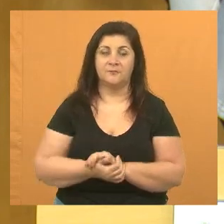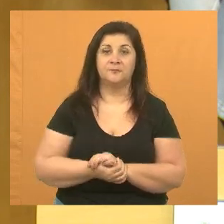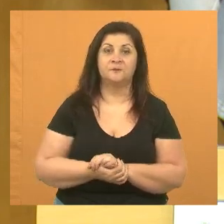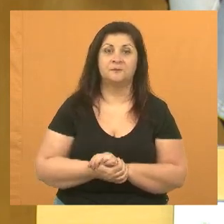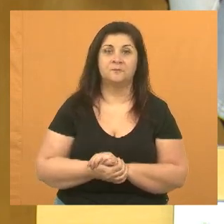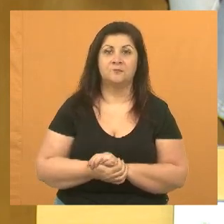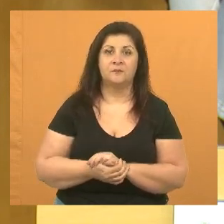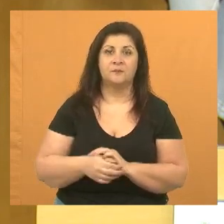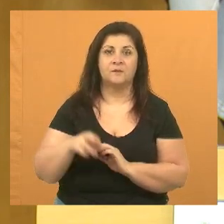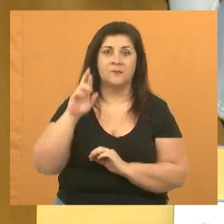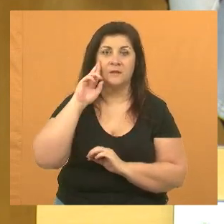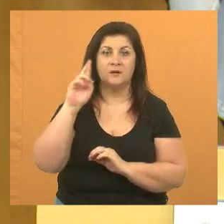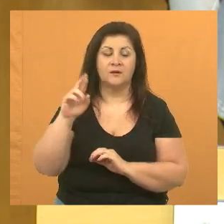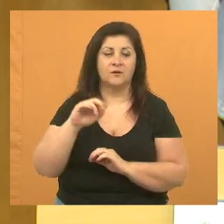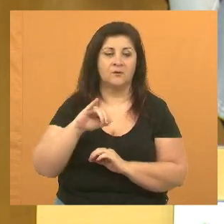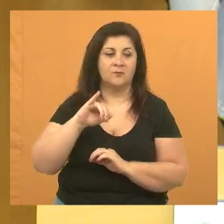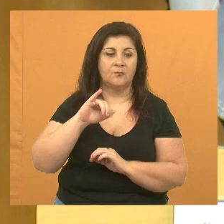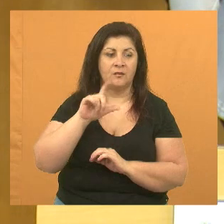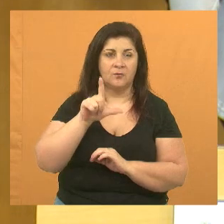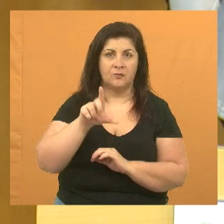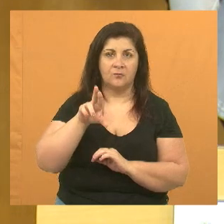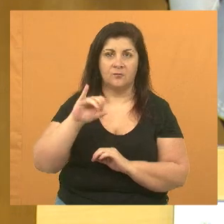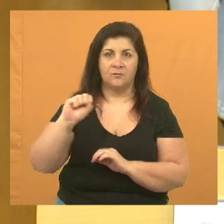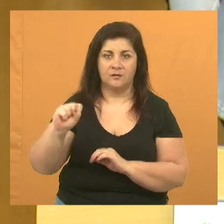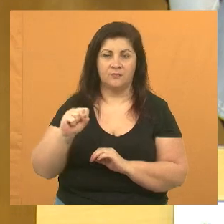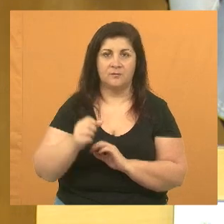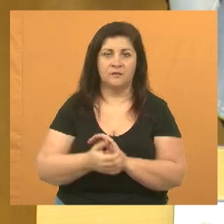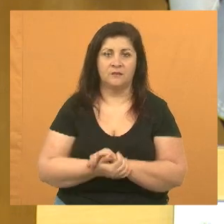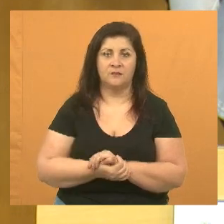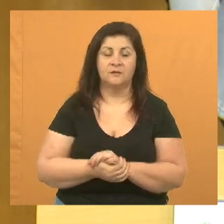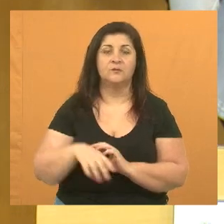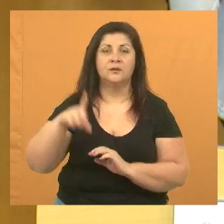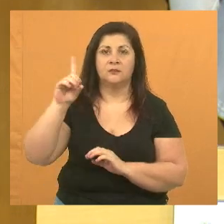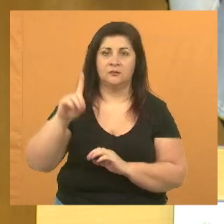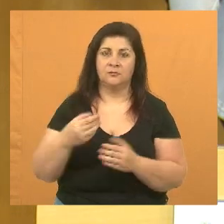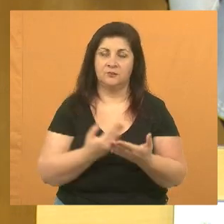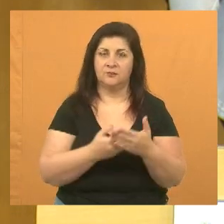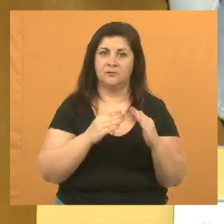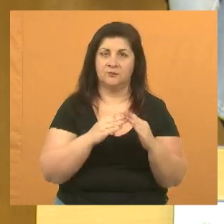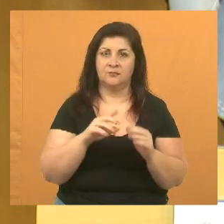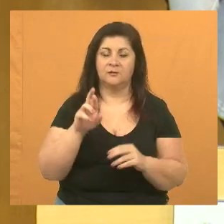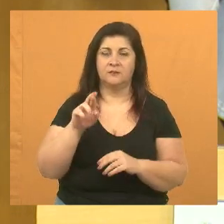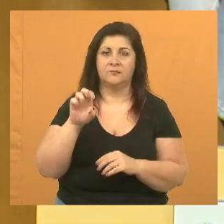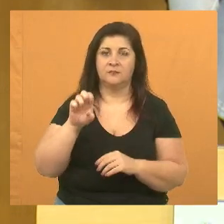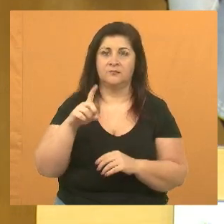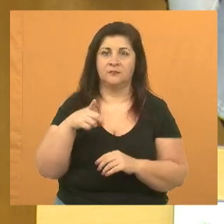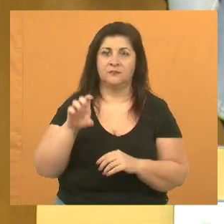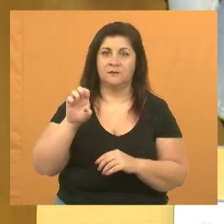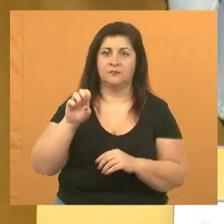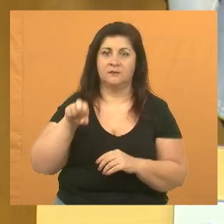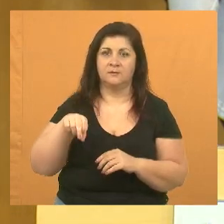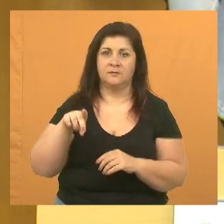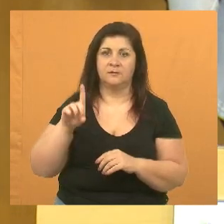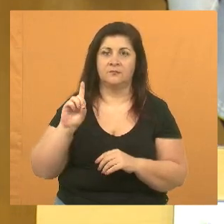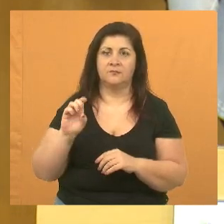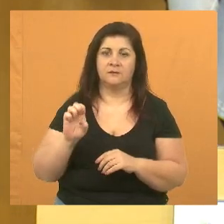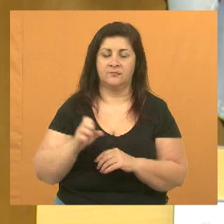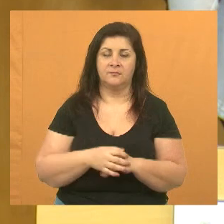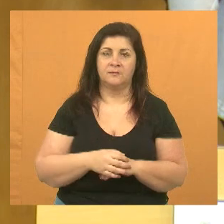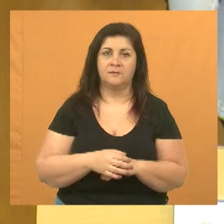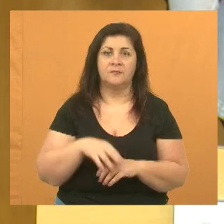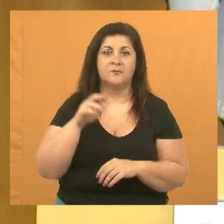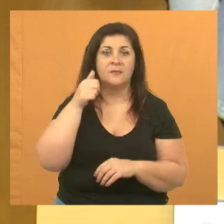Senhor Jair Alberto de Rezende, diretor mantenedor do Colégio Rezende Rezende. Senhora